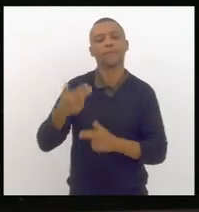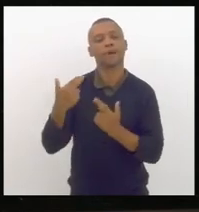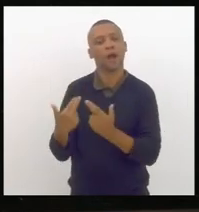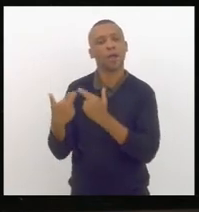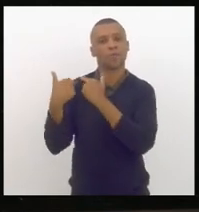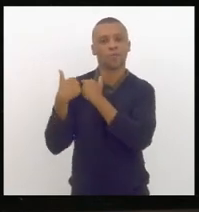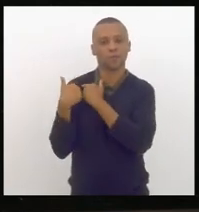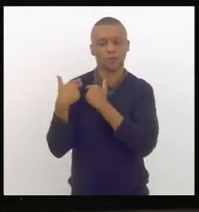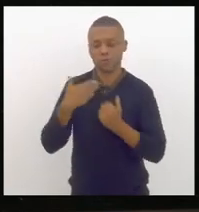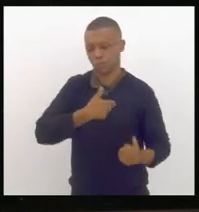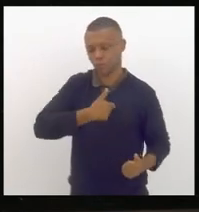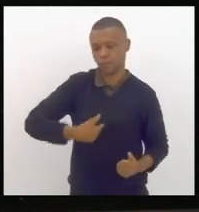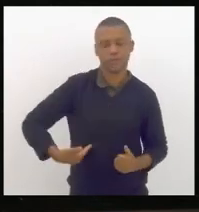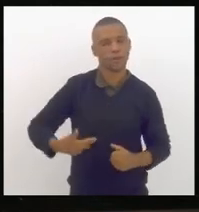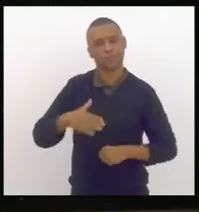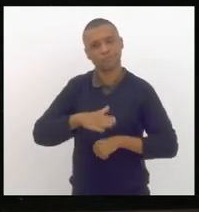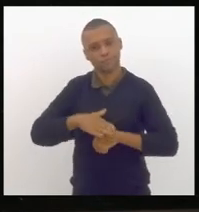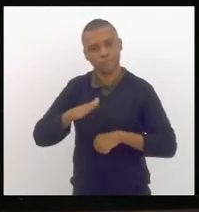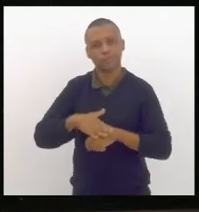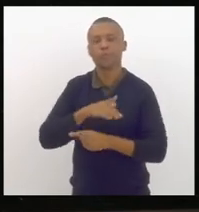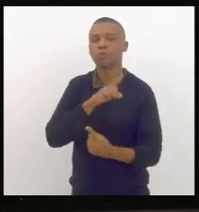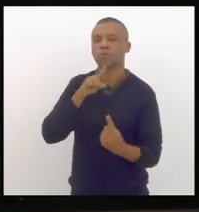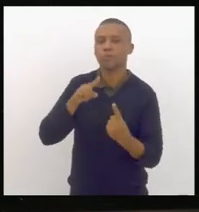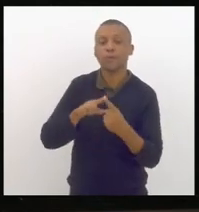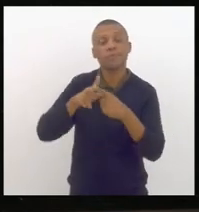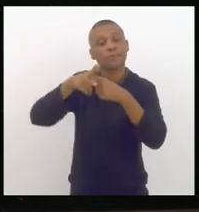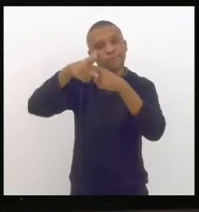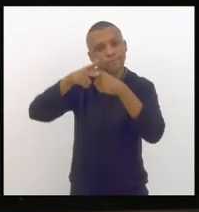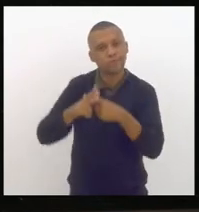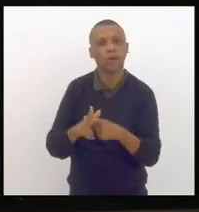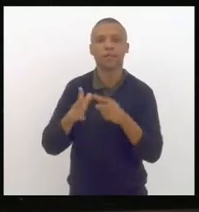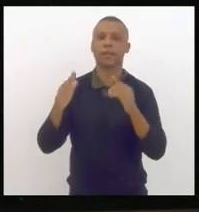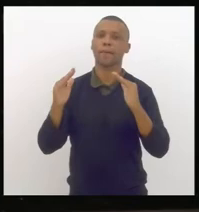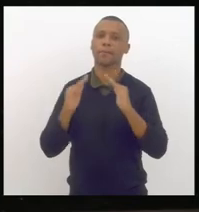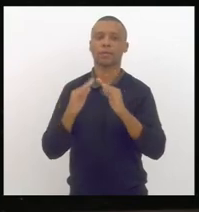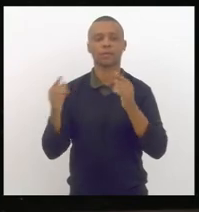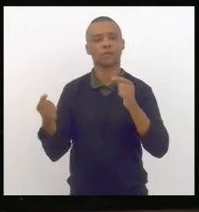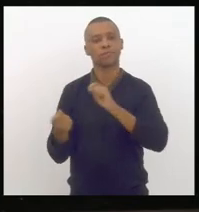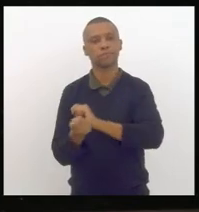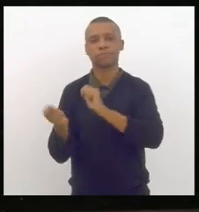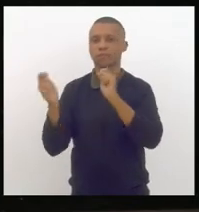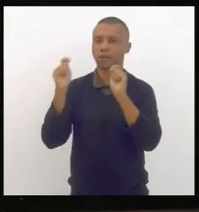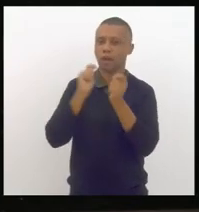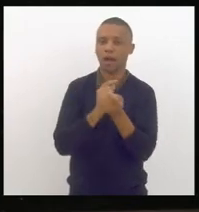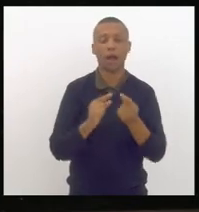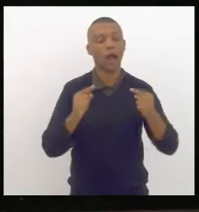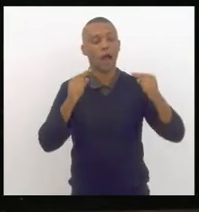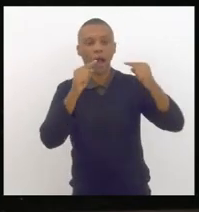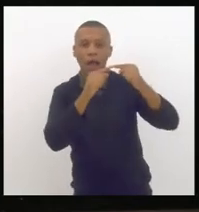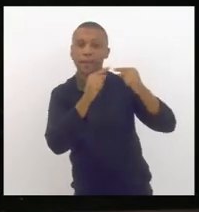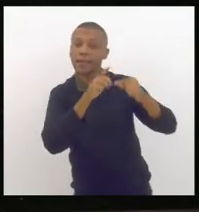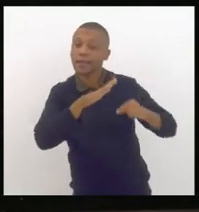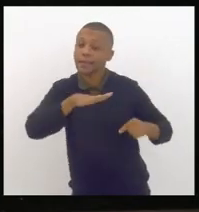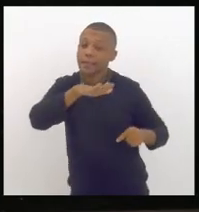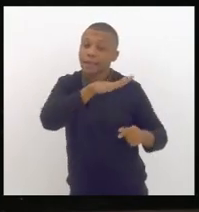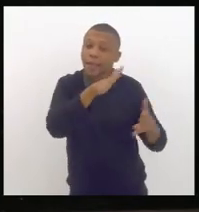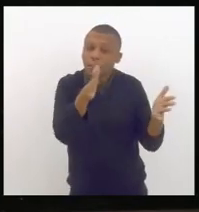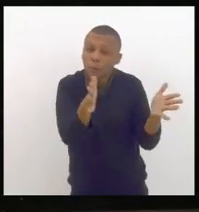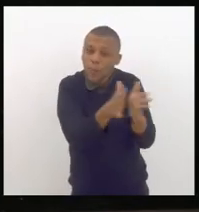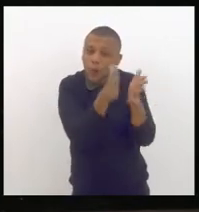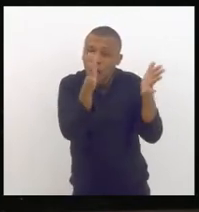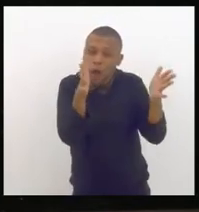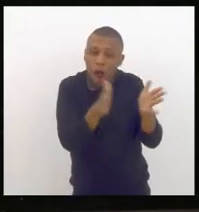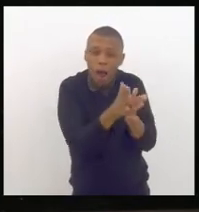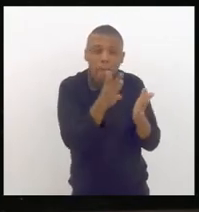do Estado na manutenção da habitação adequada nas áreas mais